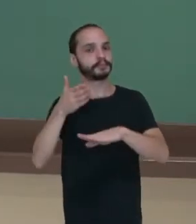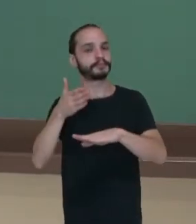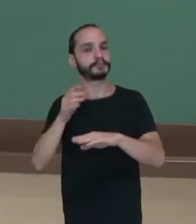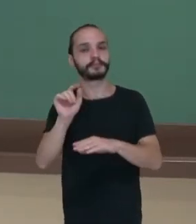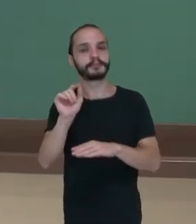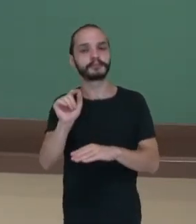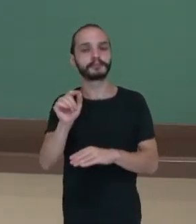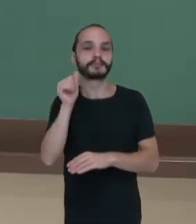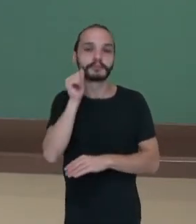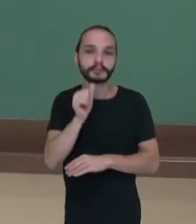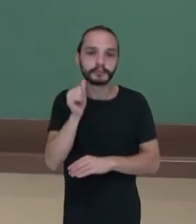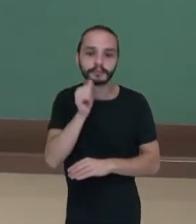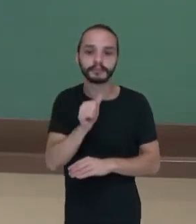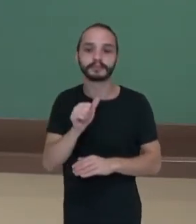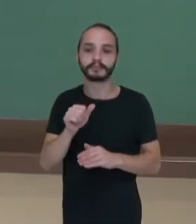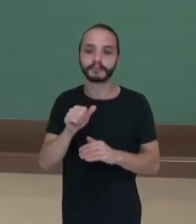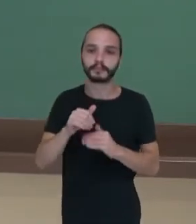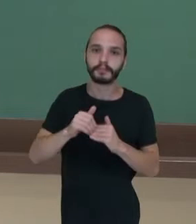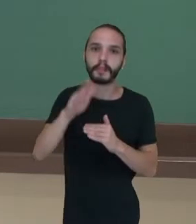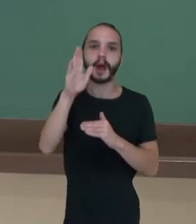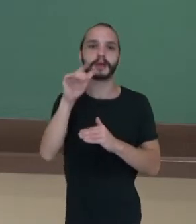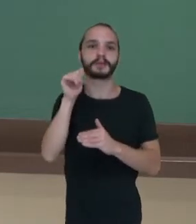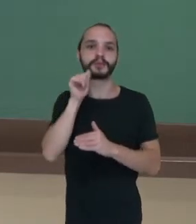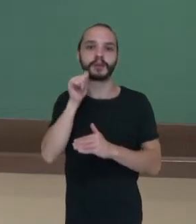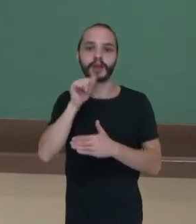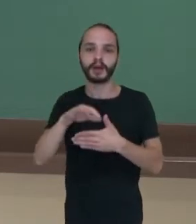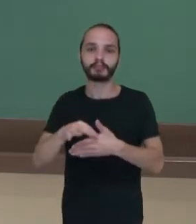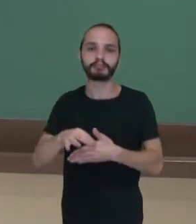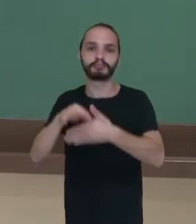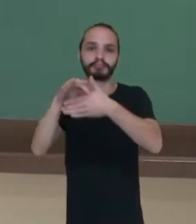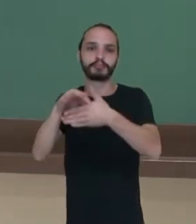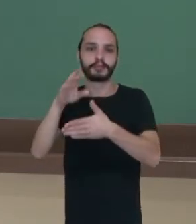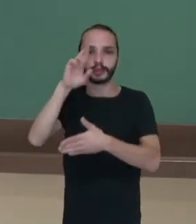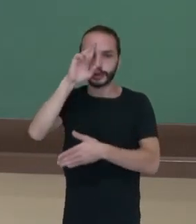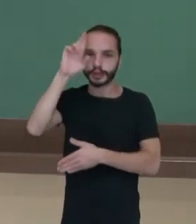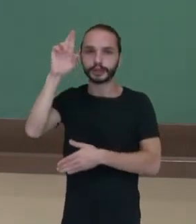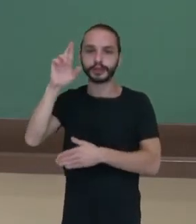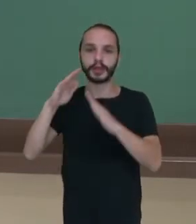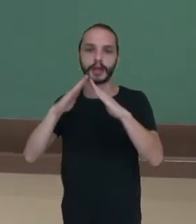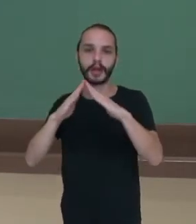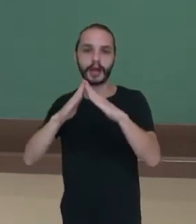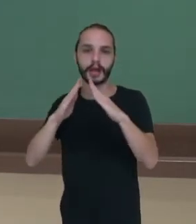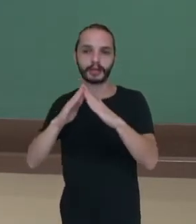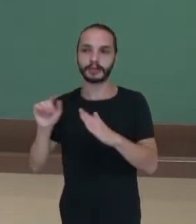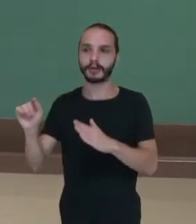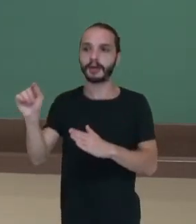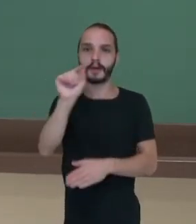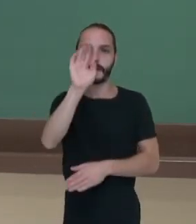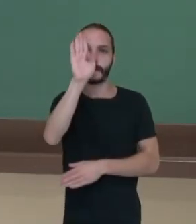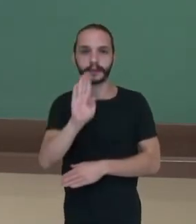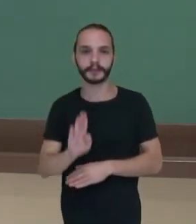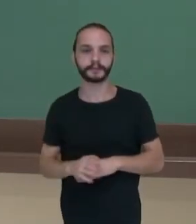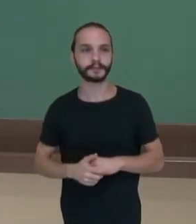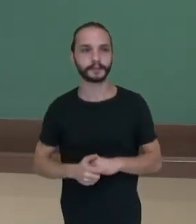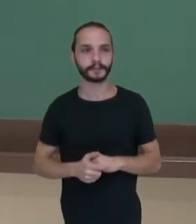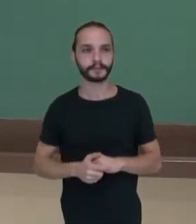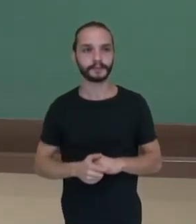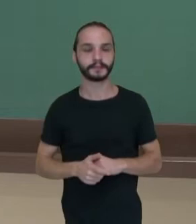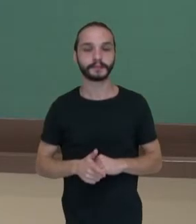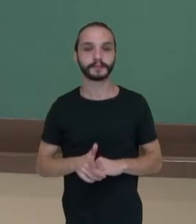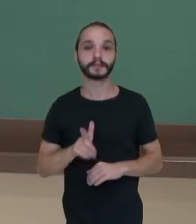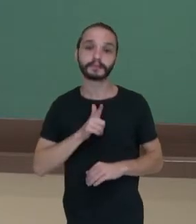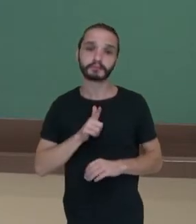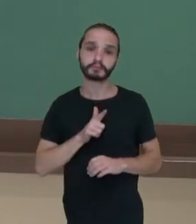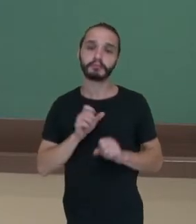das mulheres chefiando, né, os lares na sociedade brasileira, né? Com ou sem a existência de